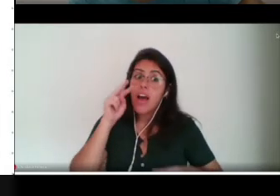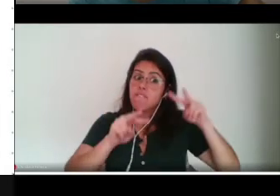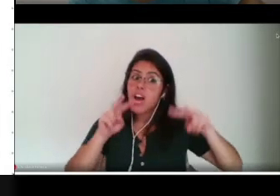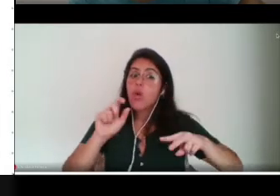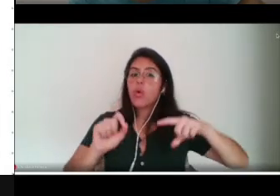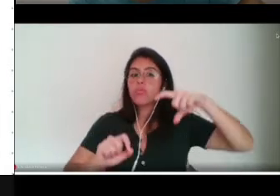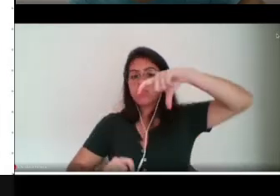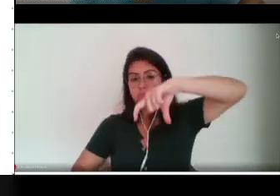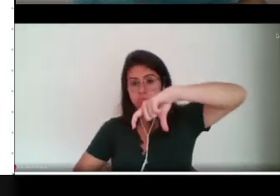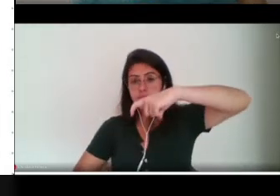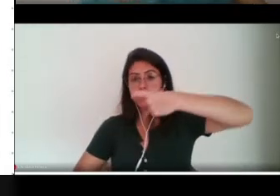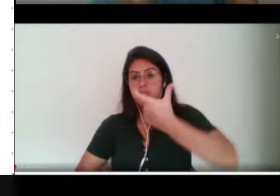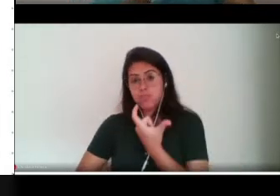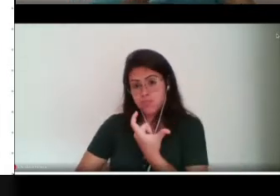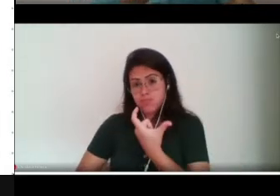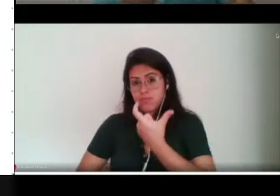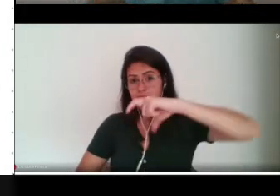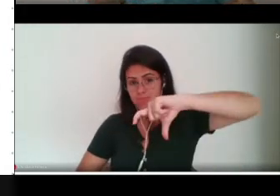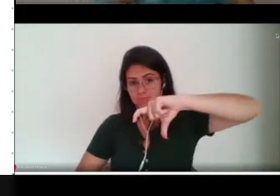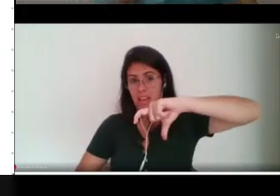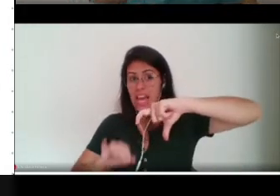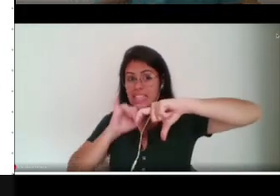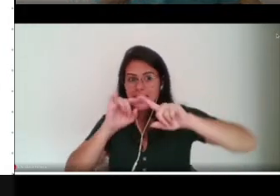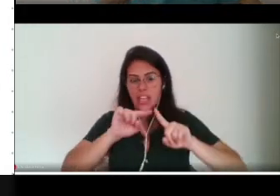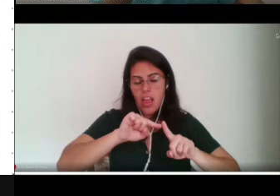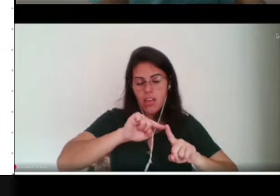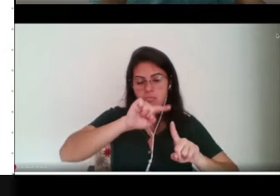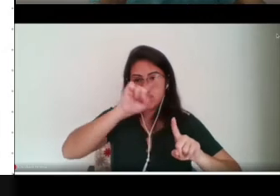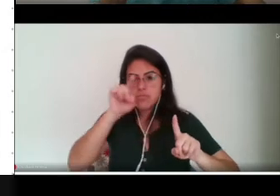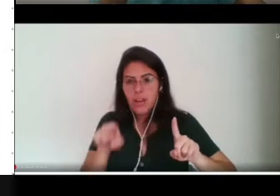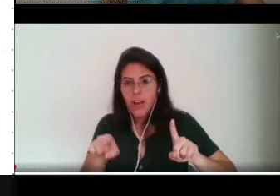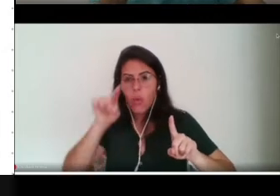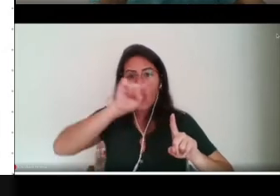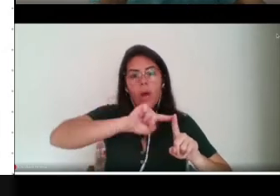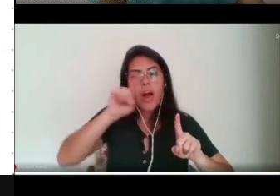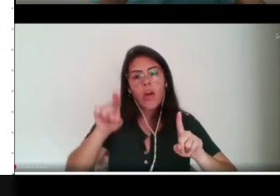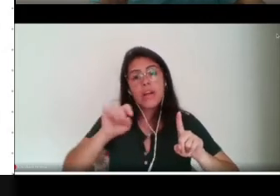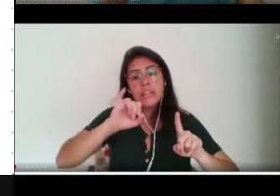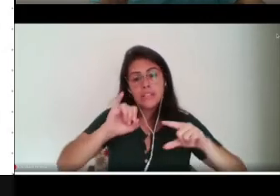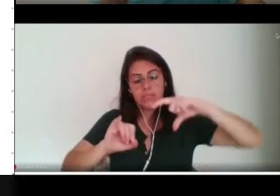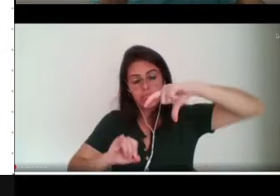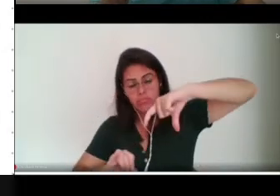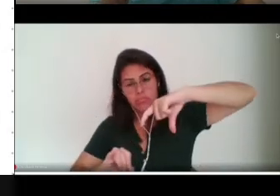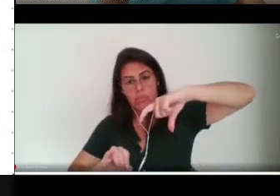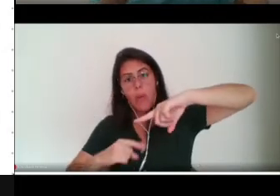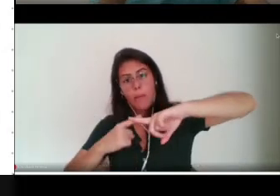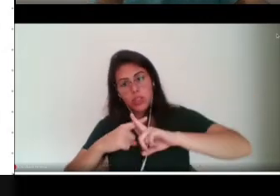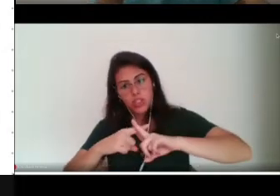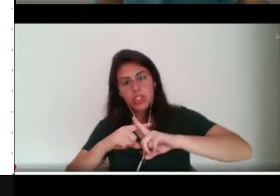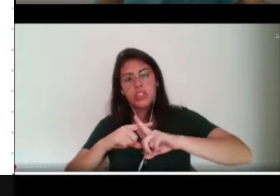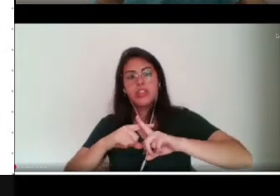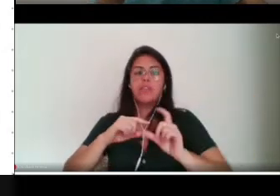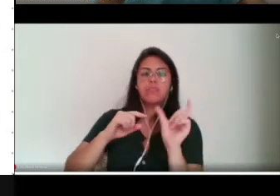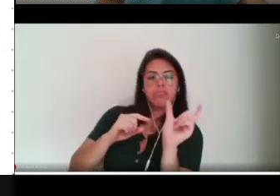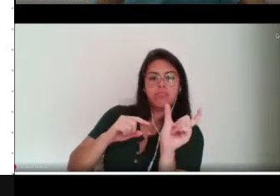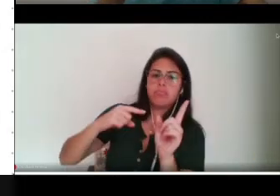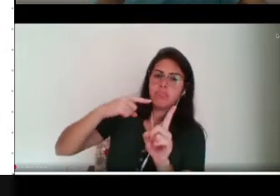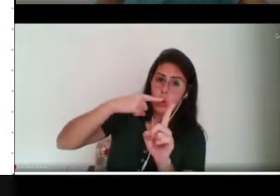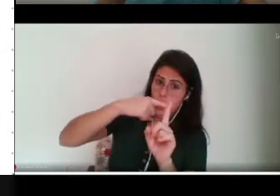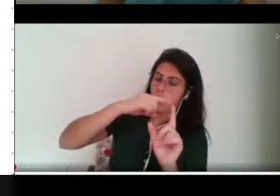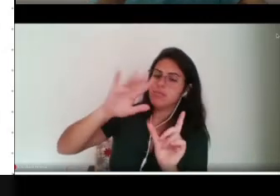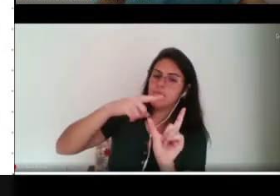verde, eu tenho uma concavidade positiva. Então, a aceleração é positiva. Se a aceleração